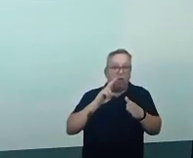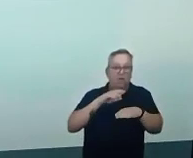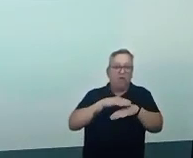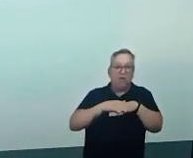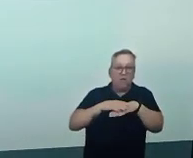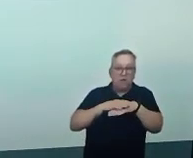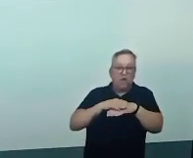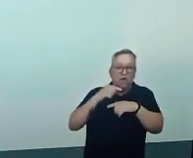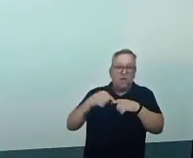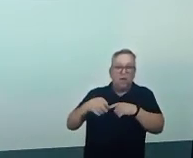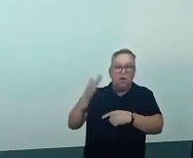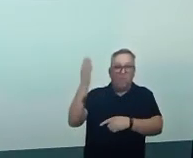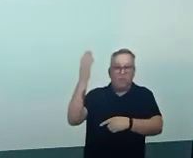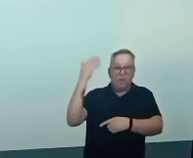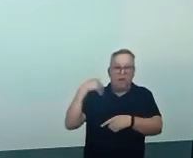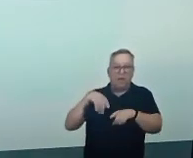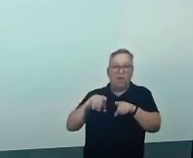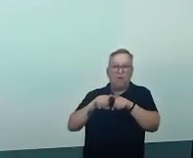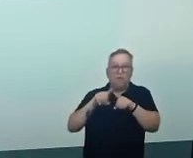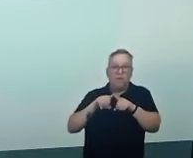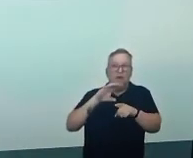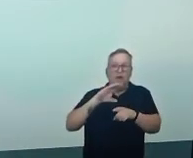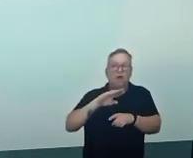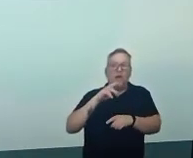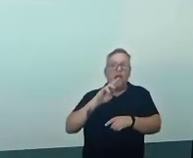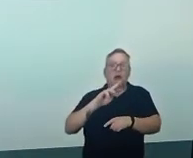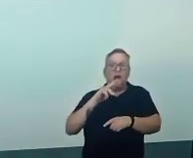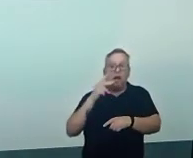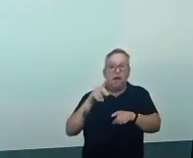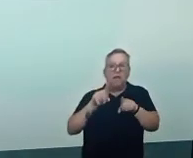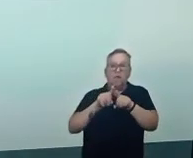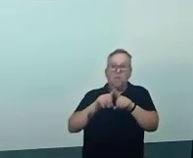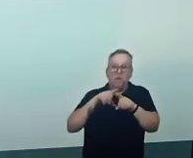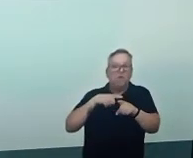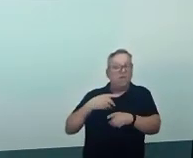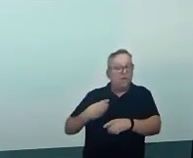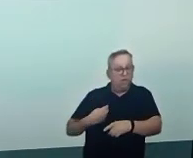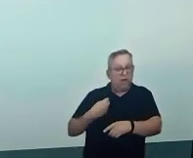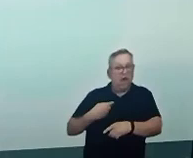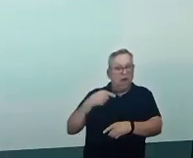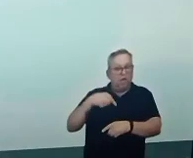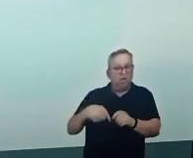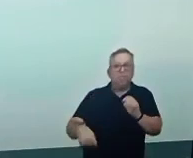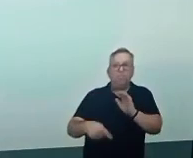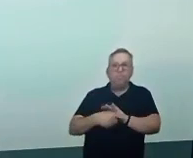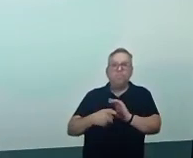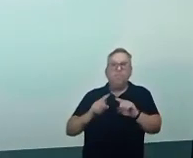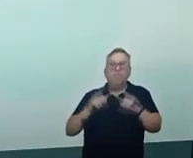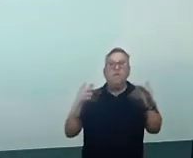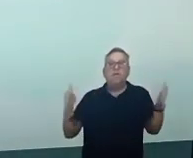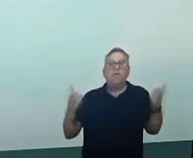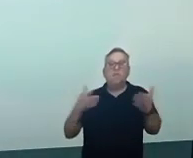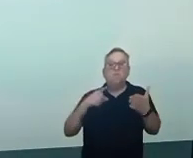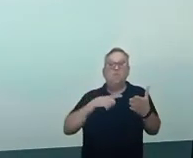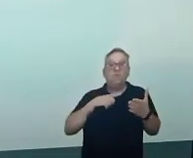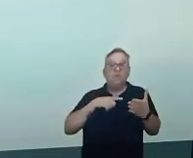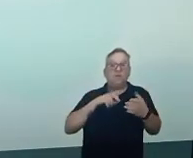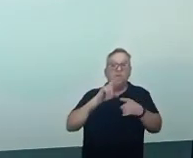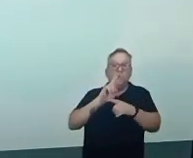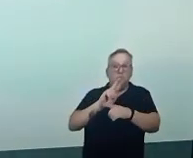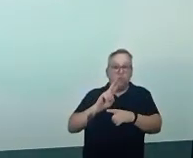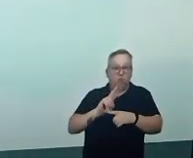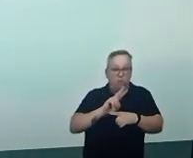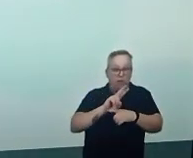semana passada, que o pessoal do CRH, NAP e NFP estiveram presentes aqui com a gente, mas hoje estamos também com